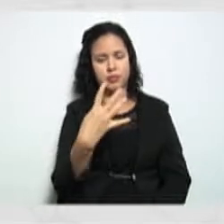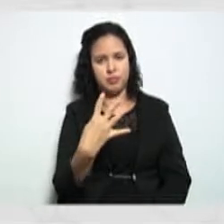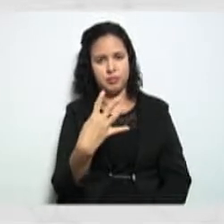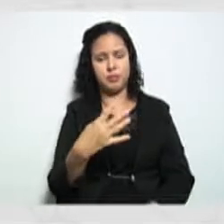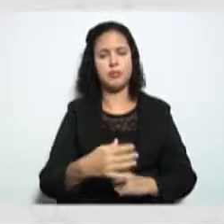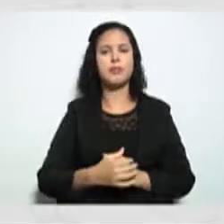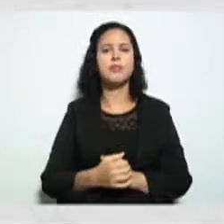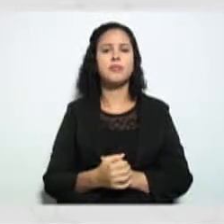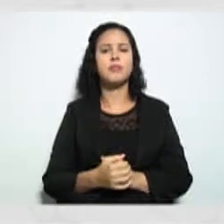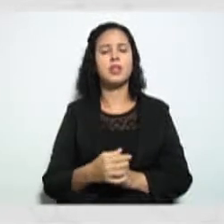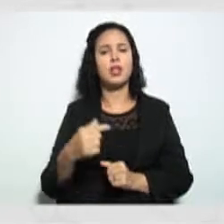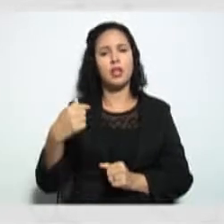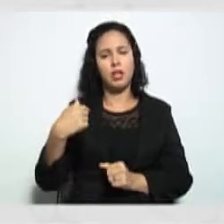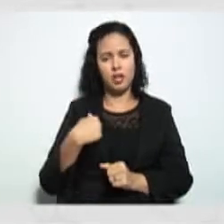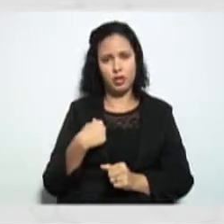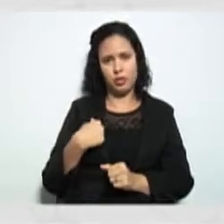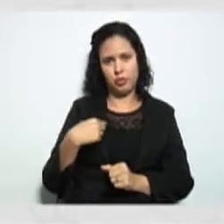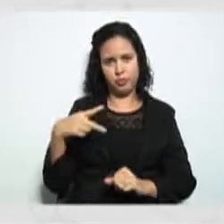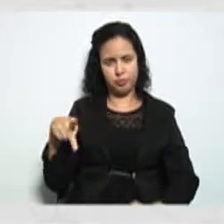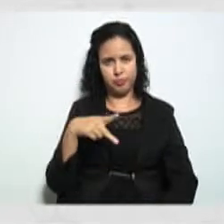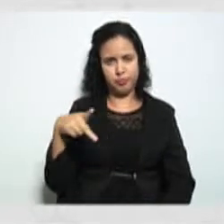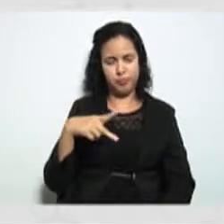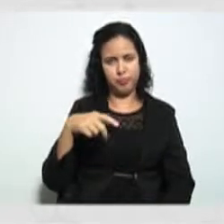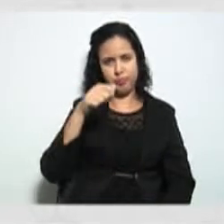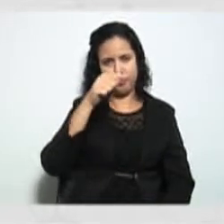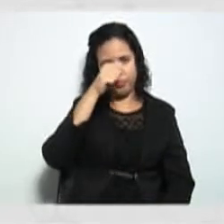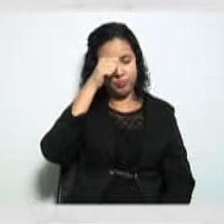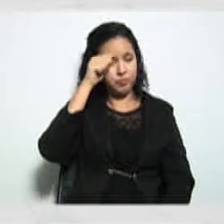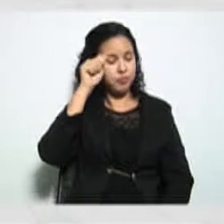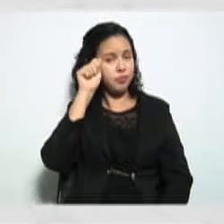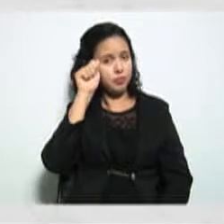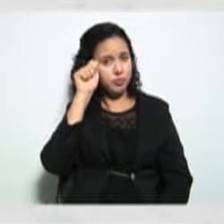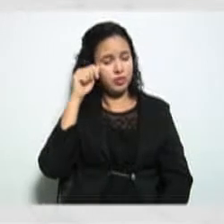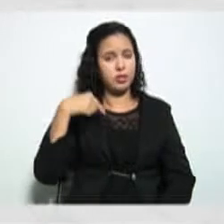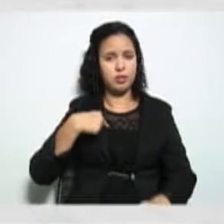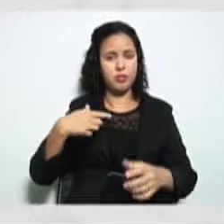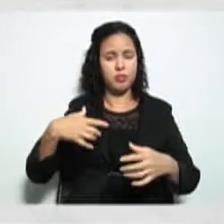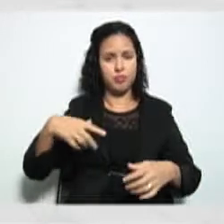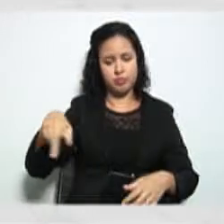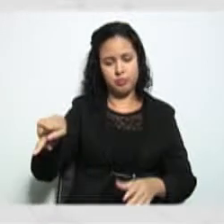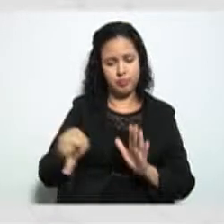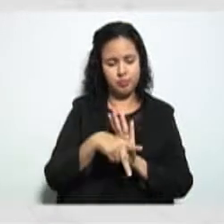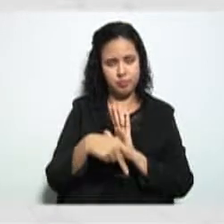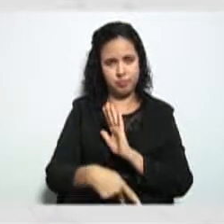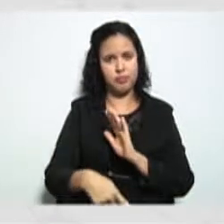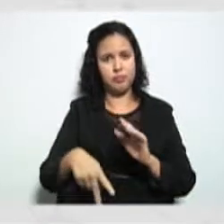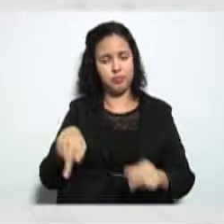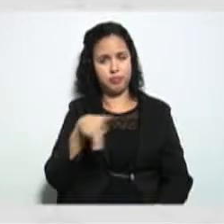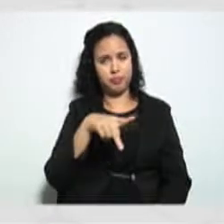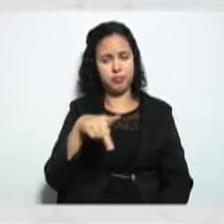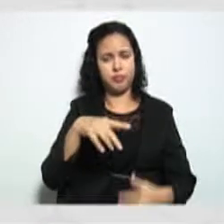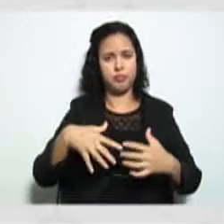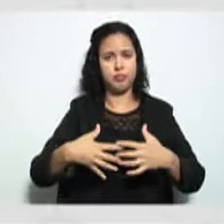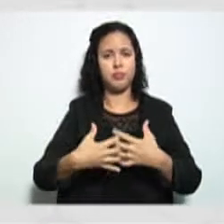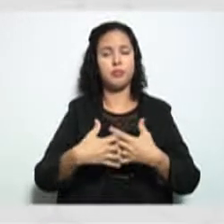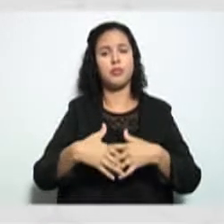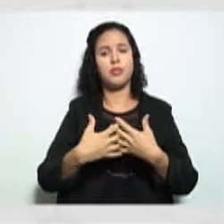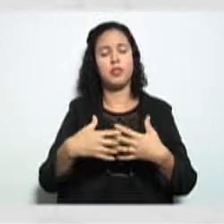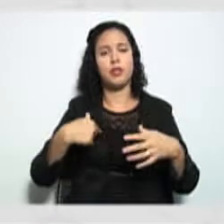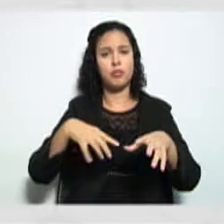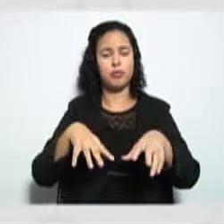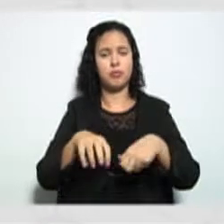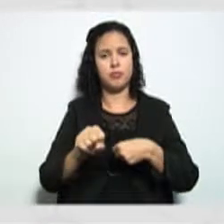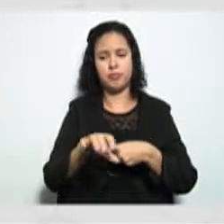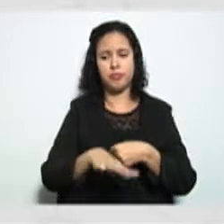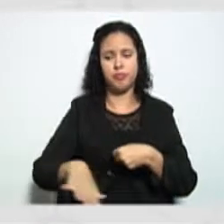Então, como eu falei, eu sou o Anderson. Também sou economista, professor aqui do IFRO. E a minha formação é no